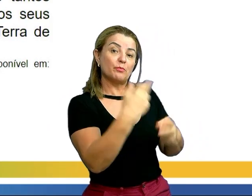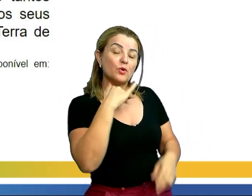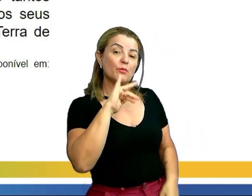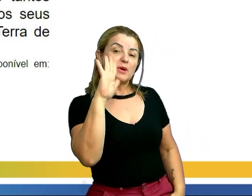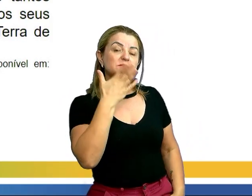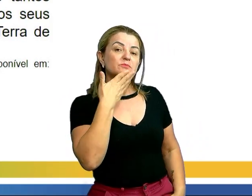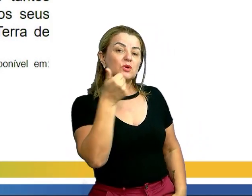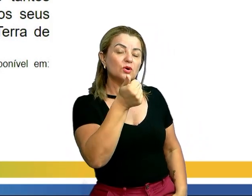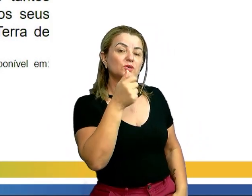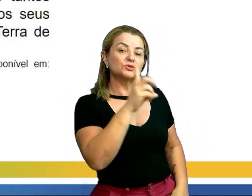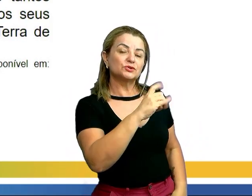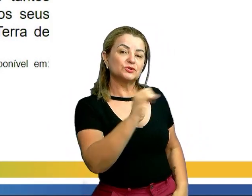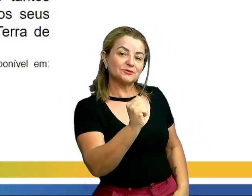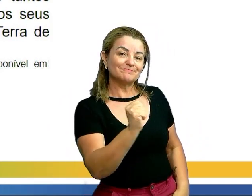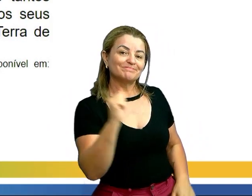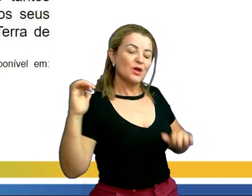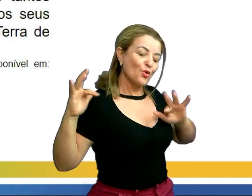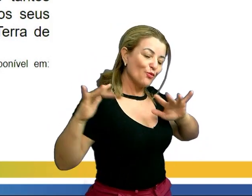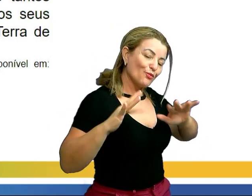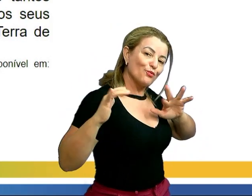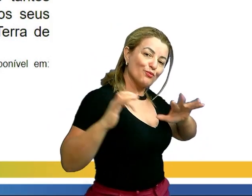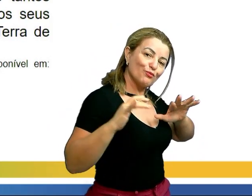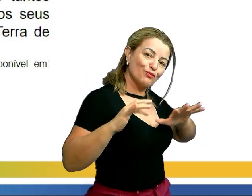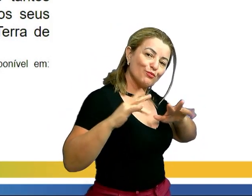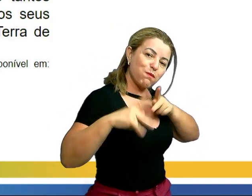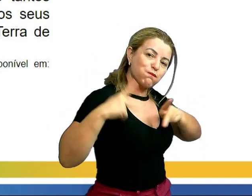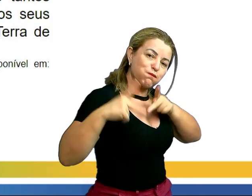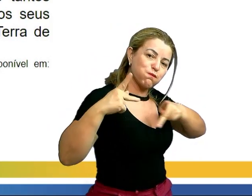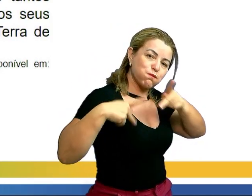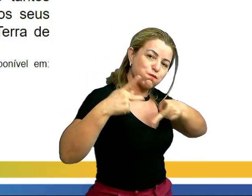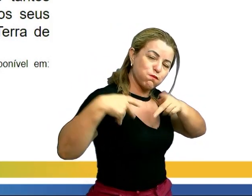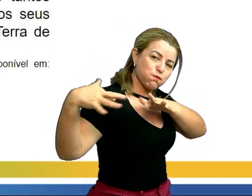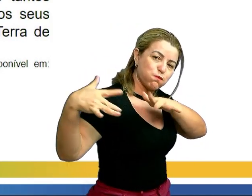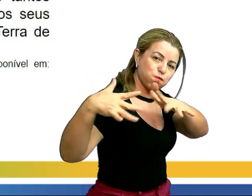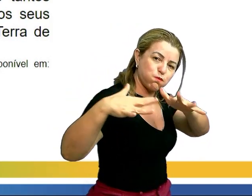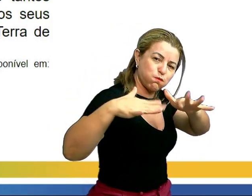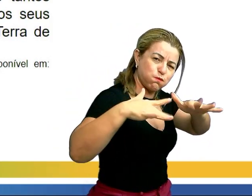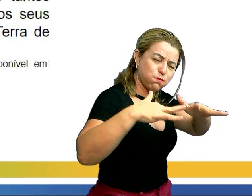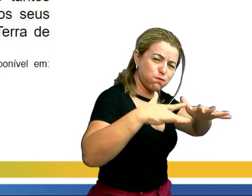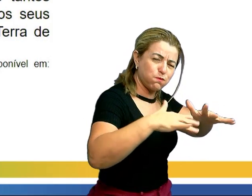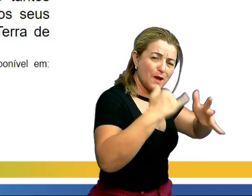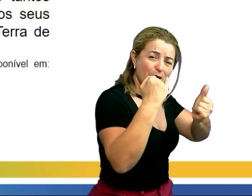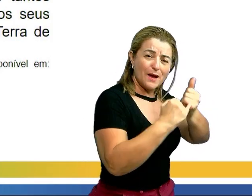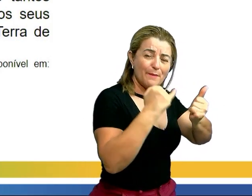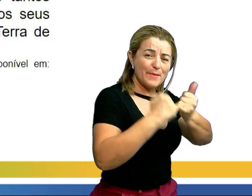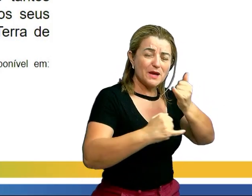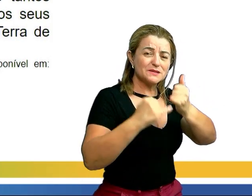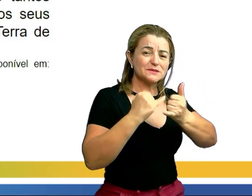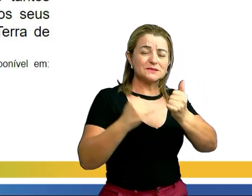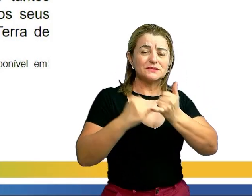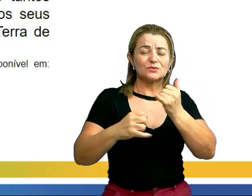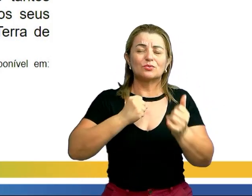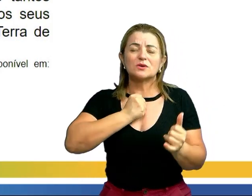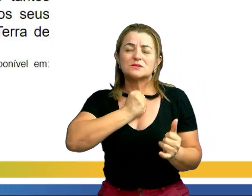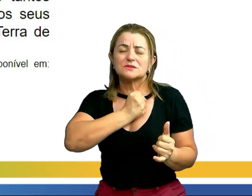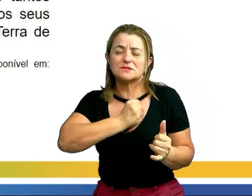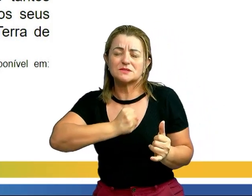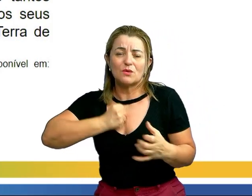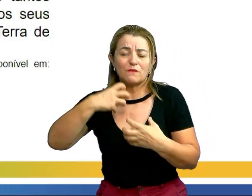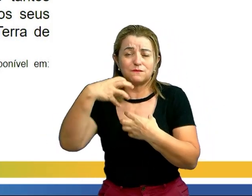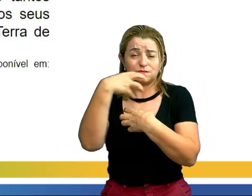dias. Foram chegando tantos povoados, tantas cidades, cujos nomes pareciam cantar saudades aos